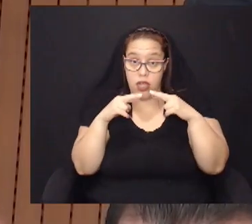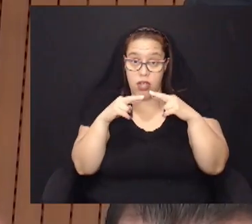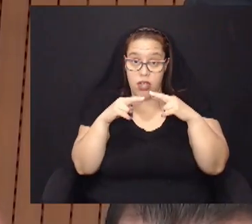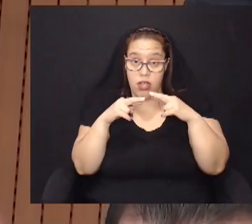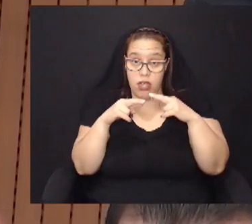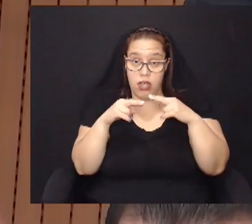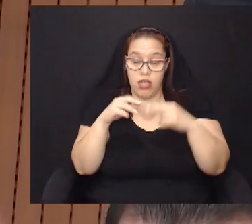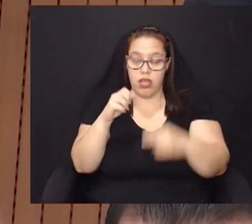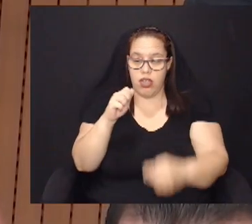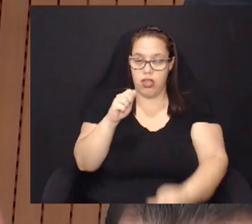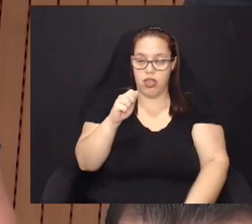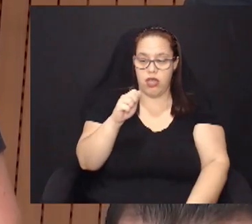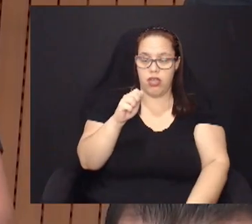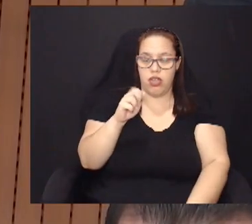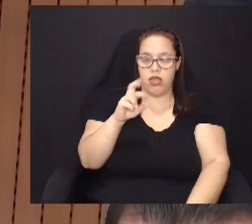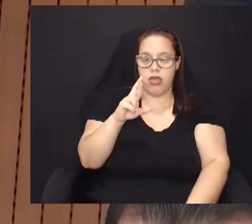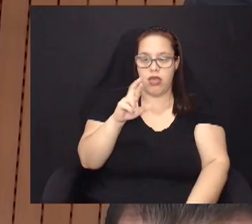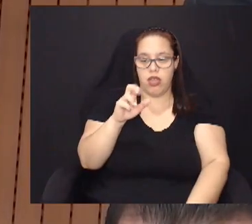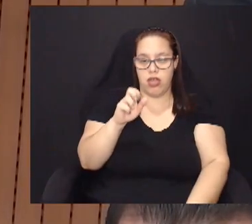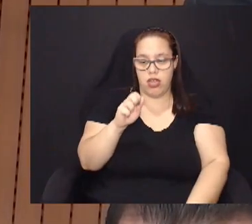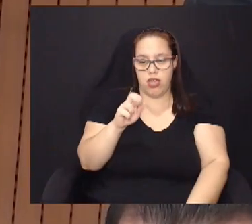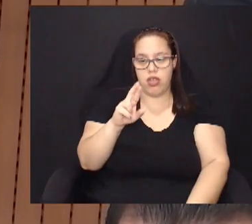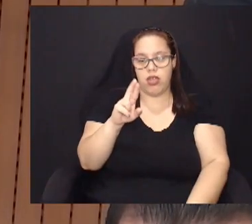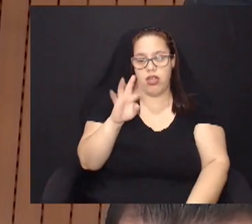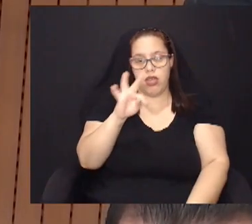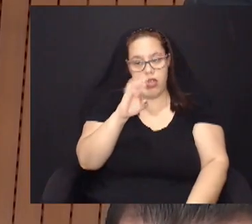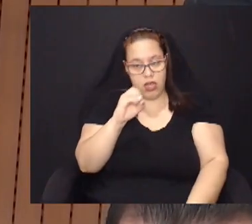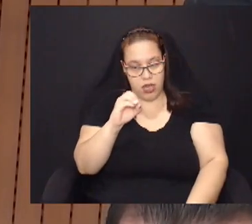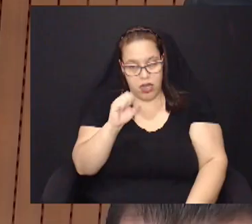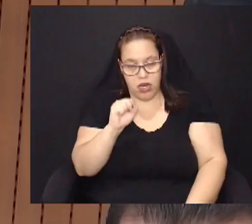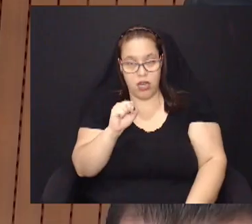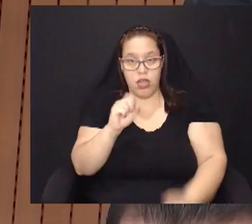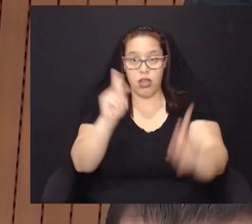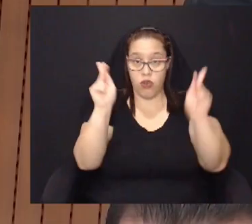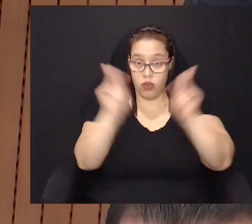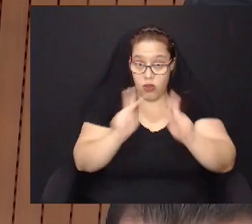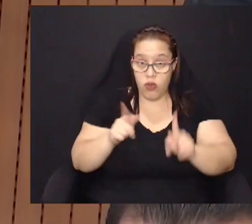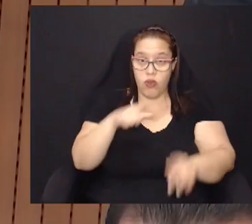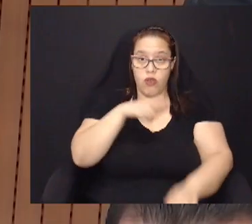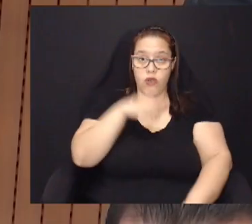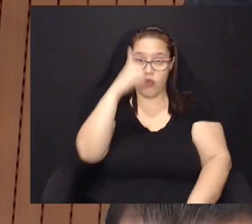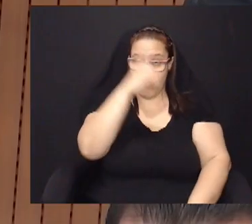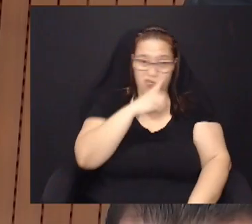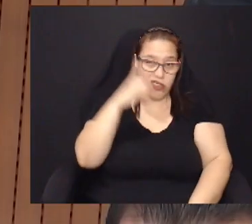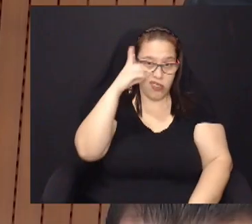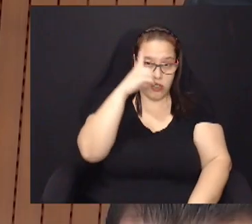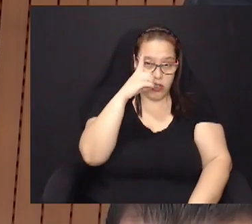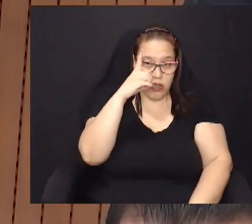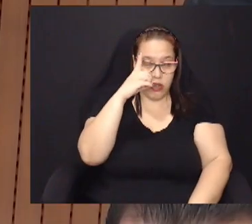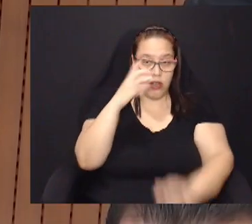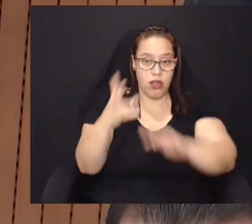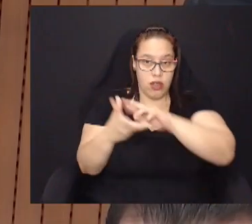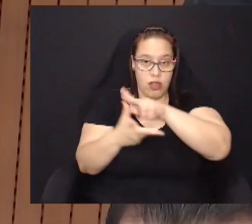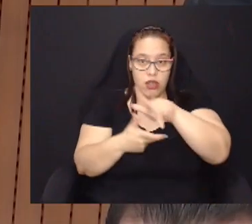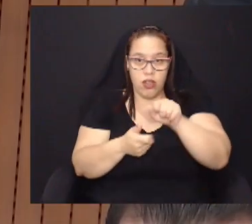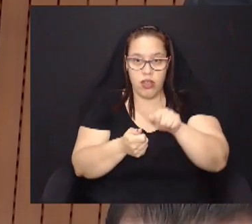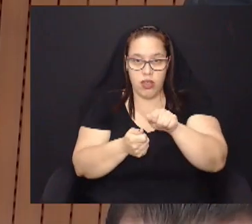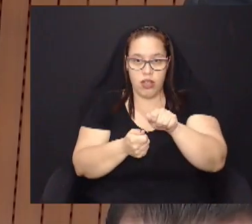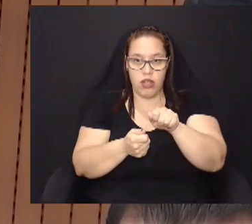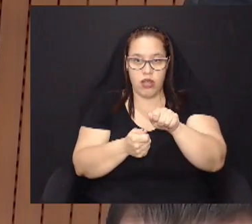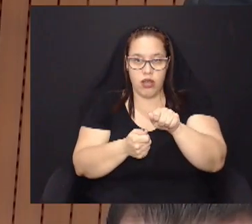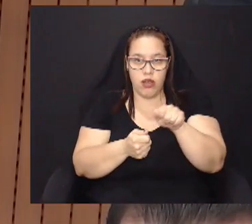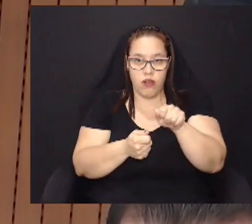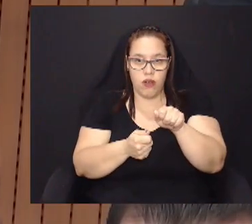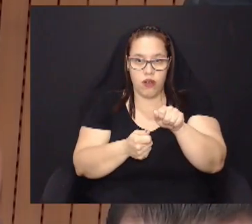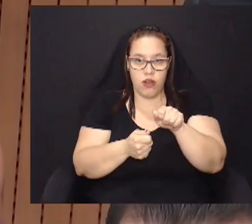Paz pode, como teve domingo agora uma atração internacional e vai ter, acho que agora, um